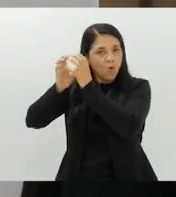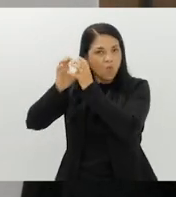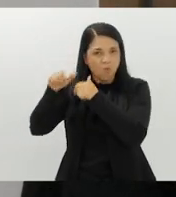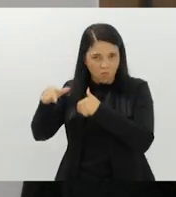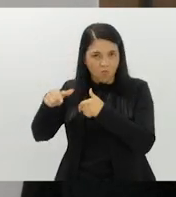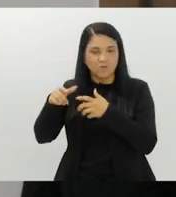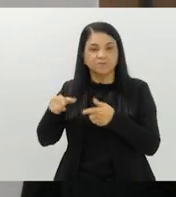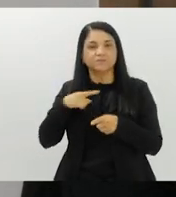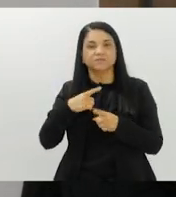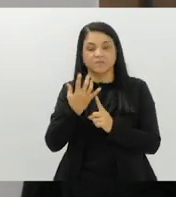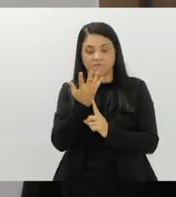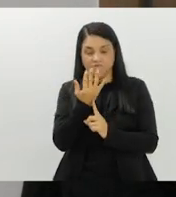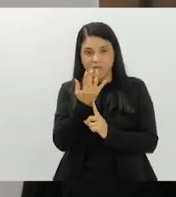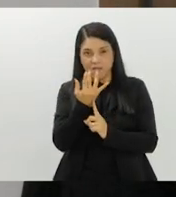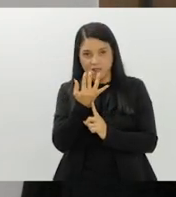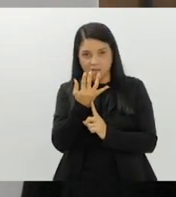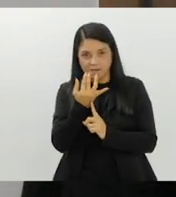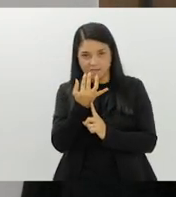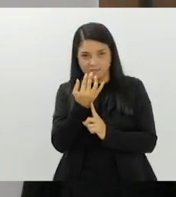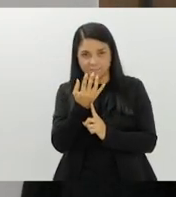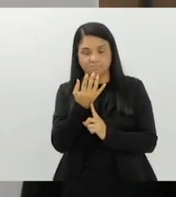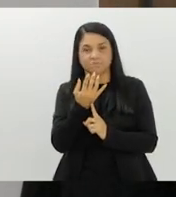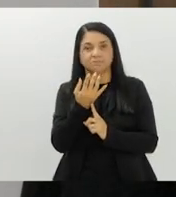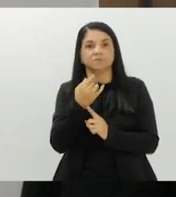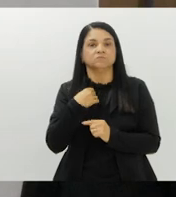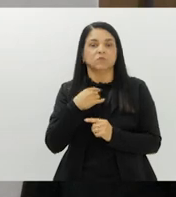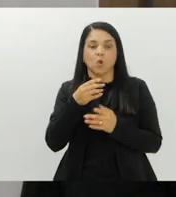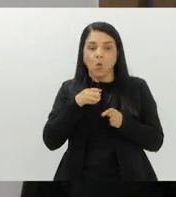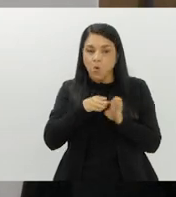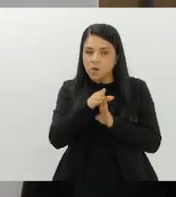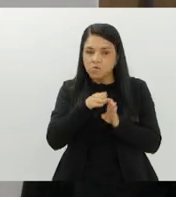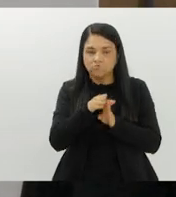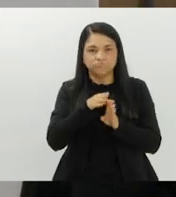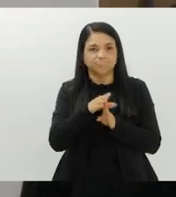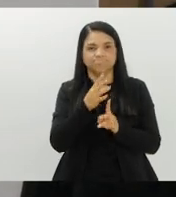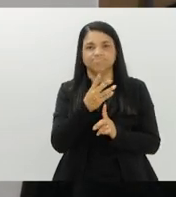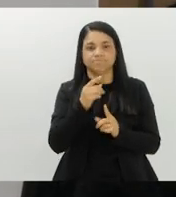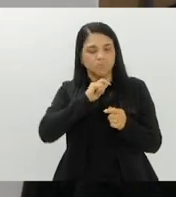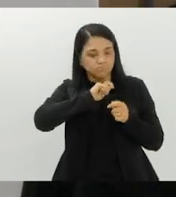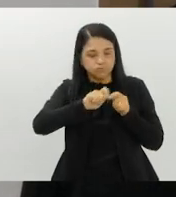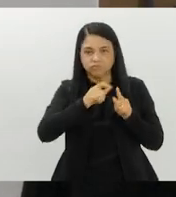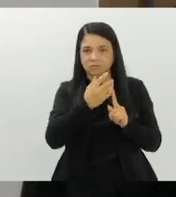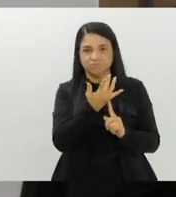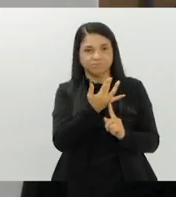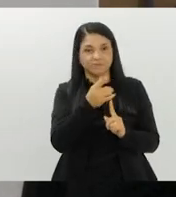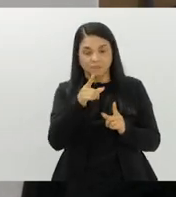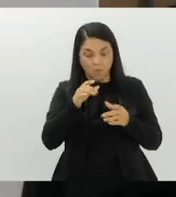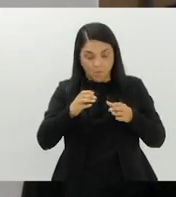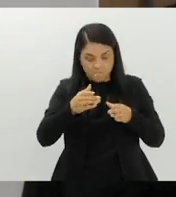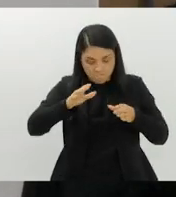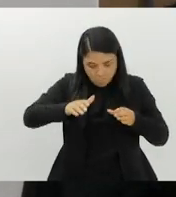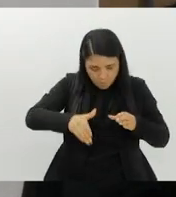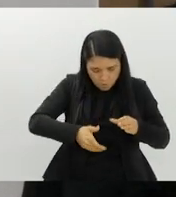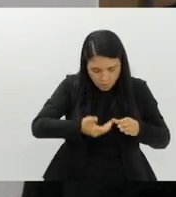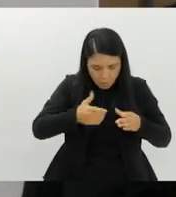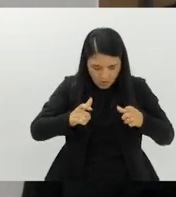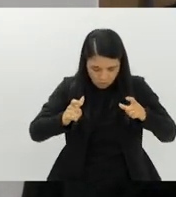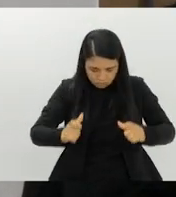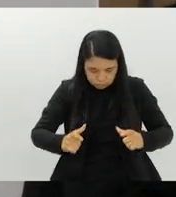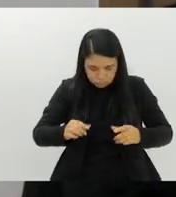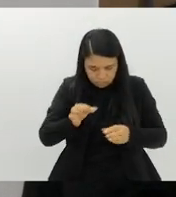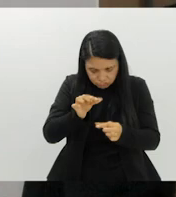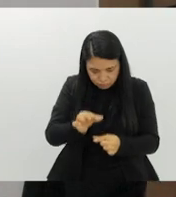velas, orientamos a não acender as velas, no máximo fazer um buraco, mas isso aí também não foi muito legal,